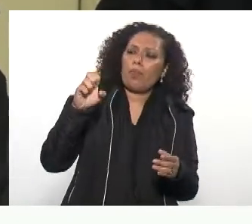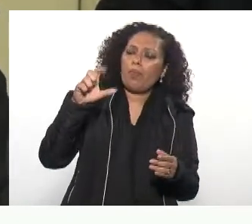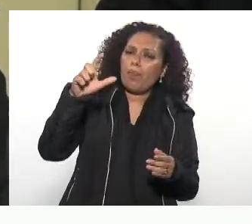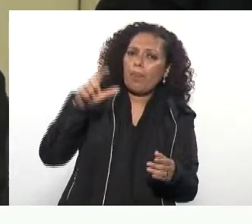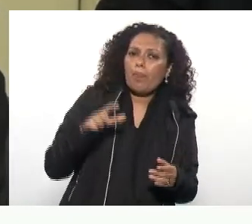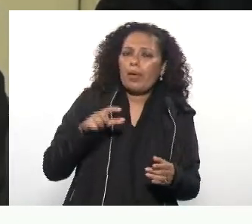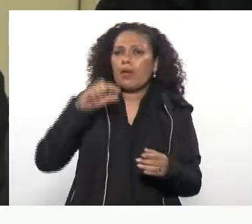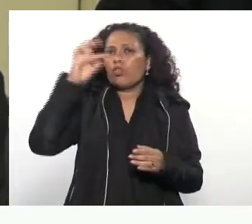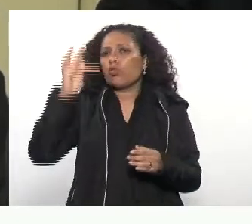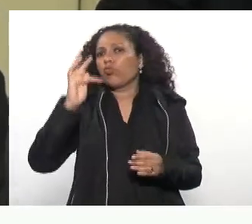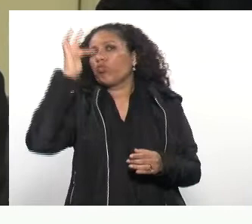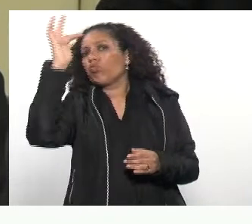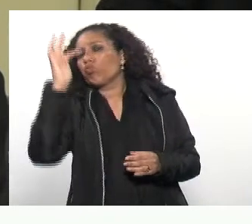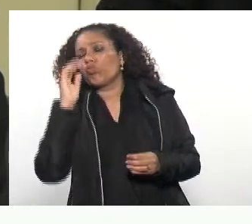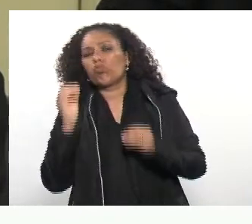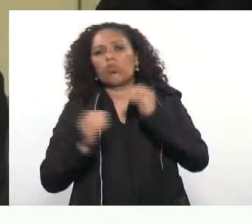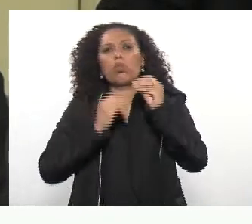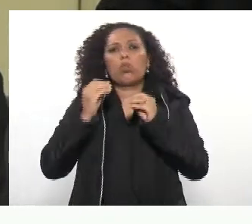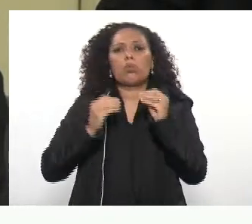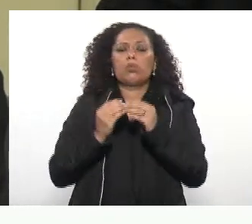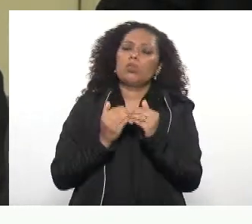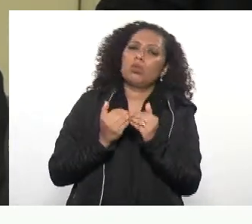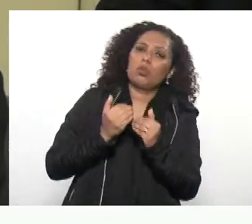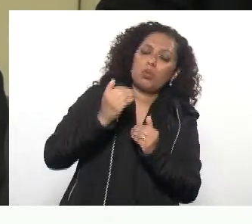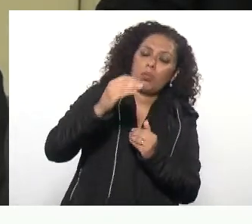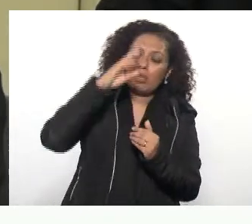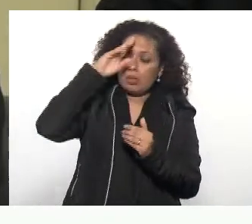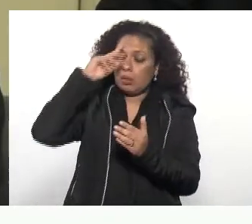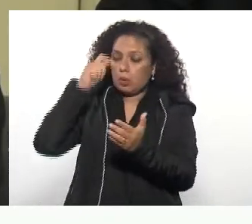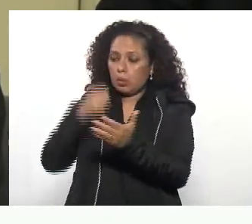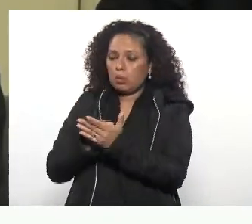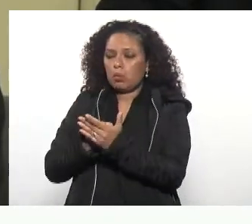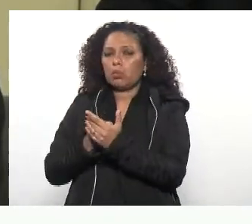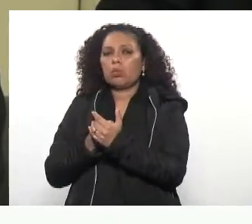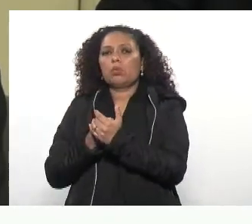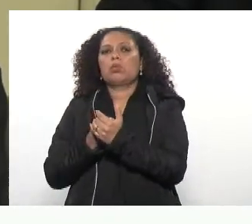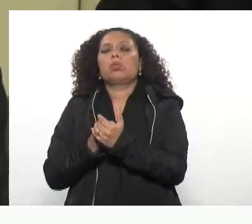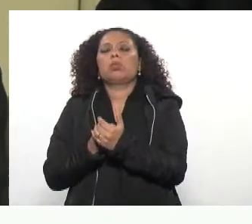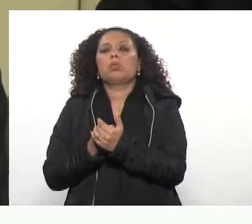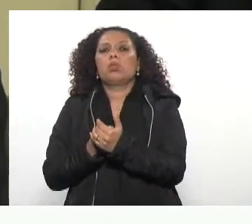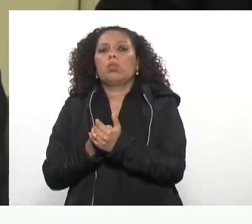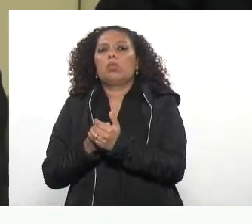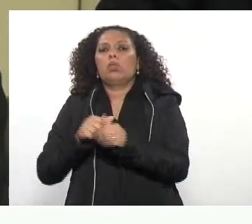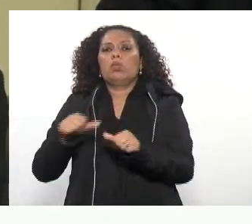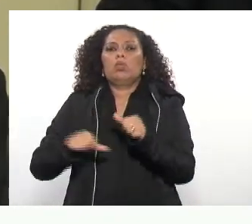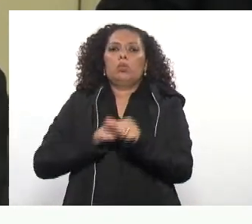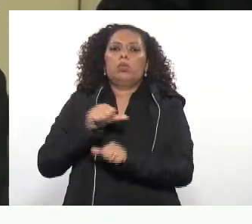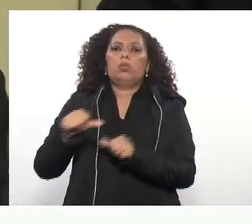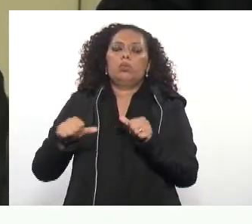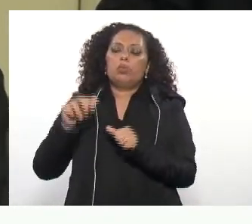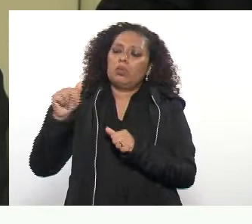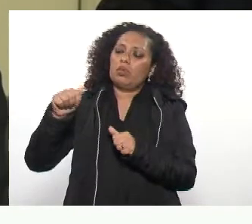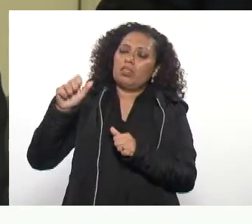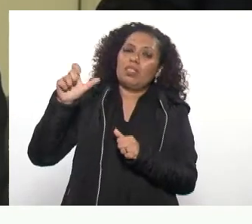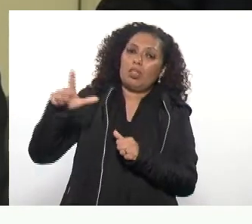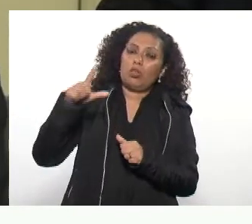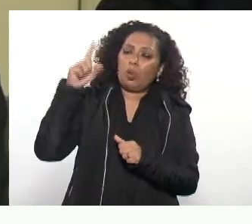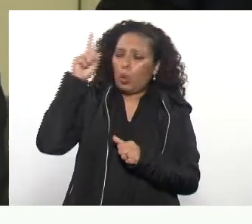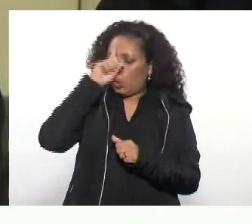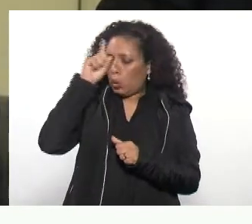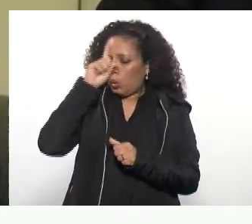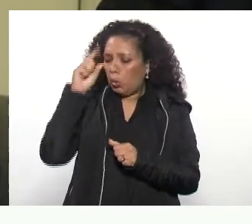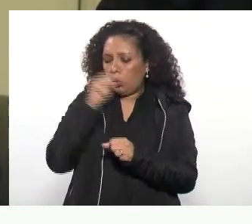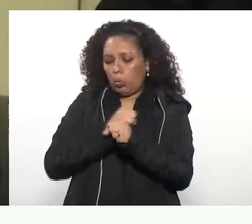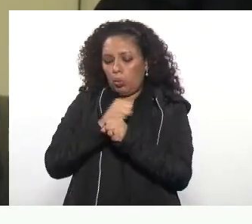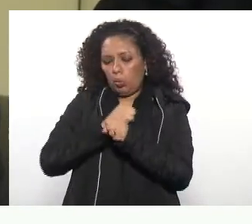para os próximos 5 anos, e a partir dali chega a ser uma tarifa que, pelo contrato, tem uma correção anual. Então, todo final do ano,